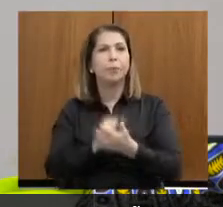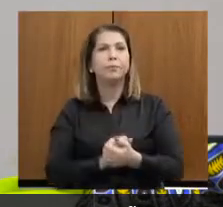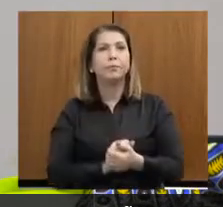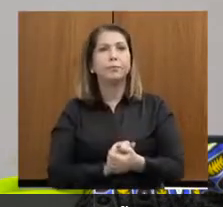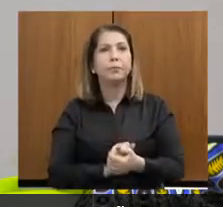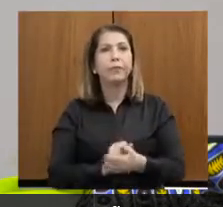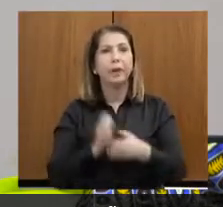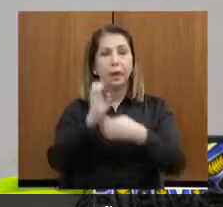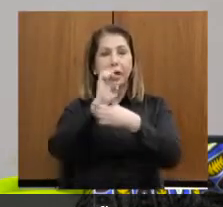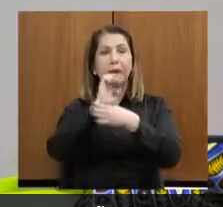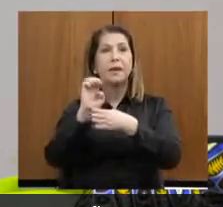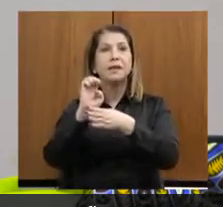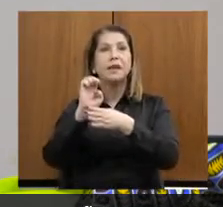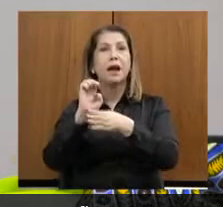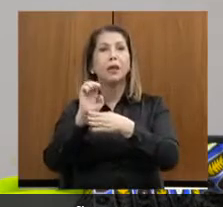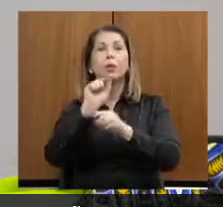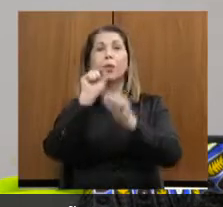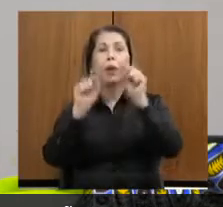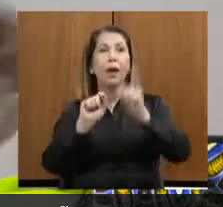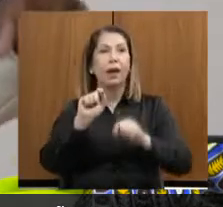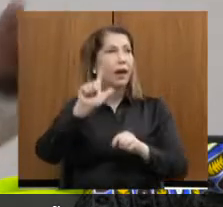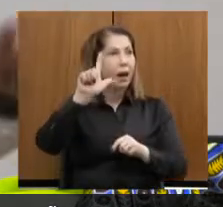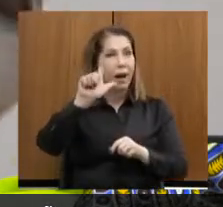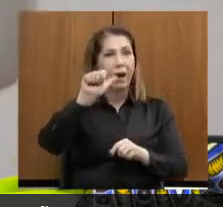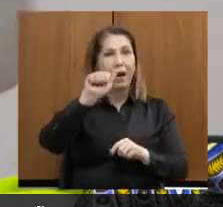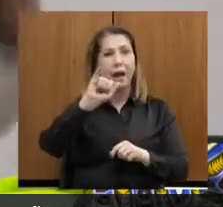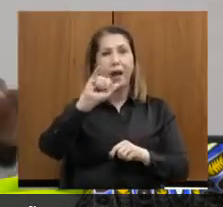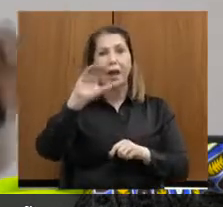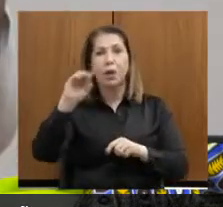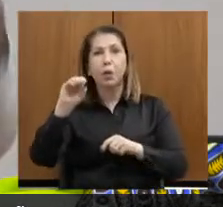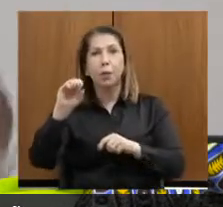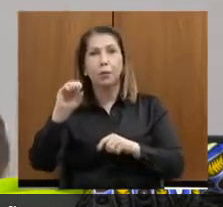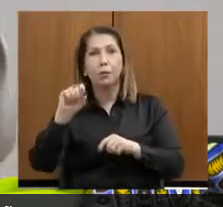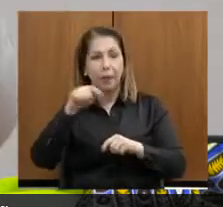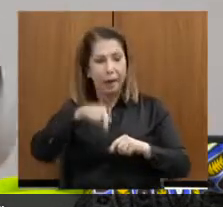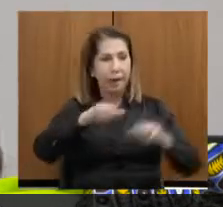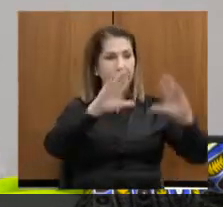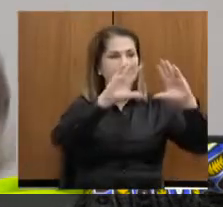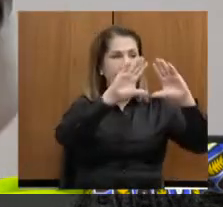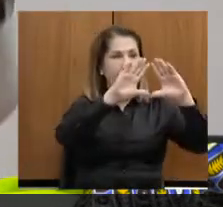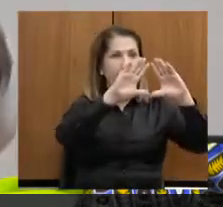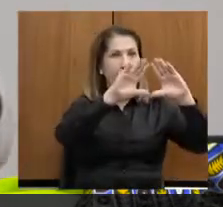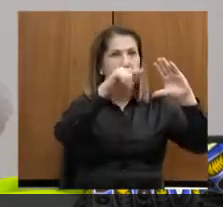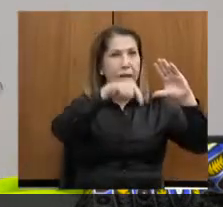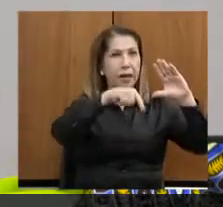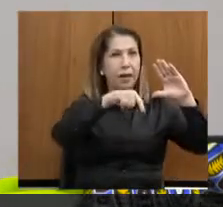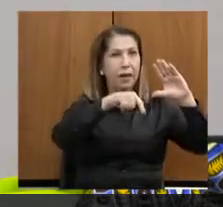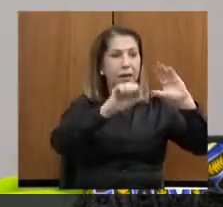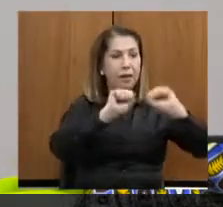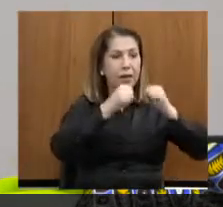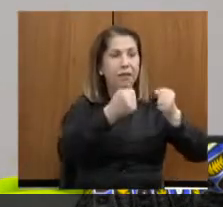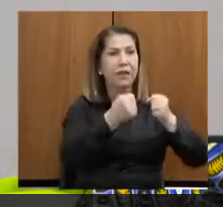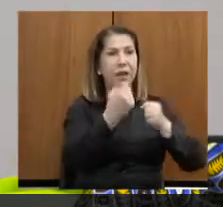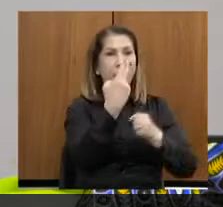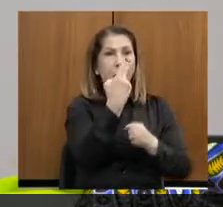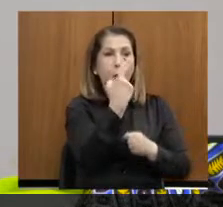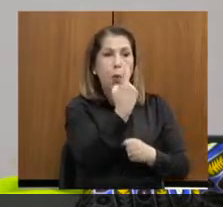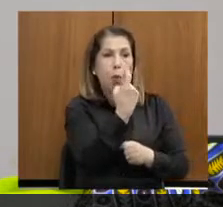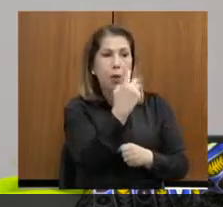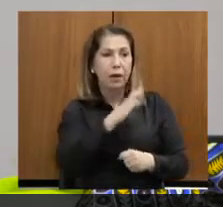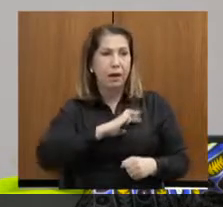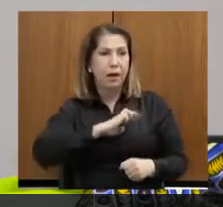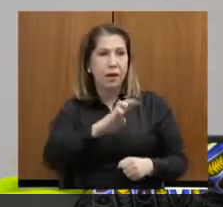e o estado é laico a Assembleia Legislativa Comissão de Direitos Humanos nesse momento não tá defendendo uma religião